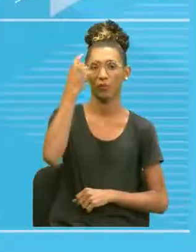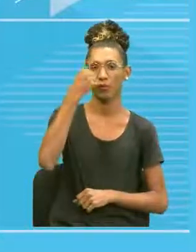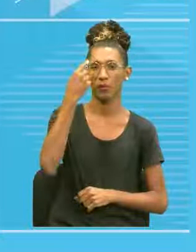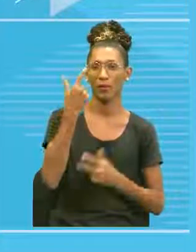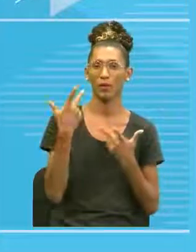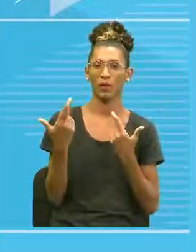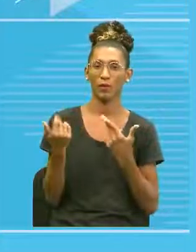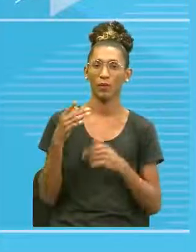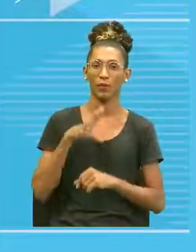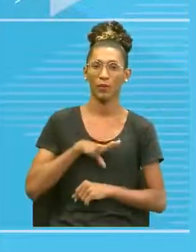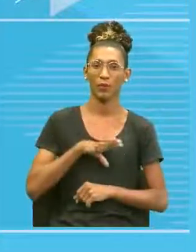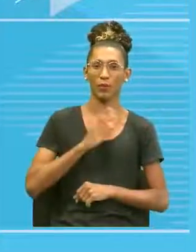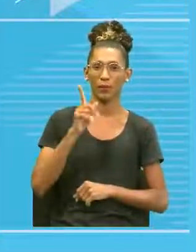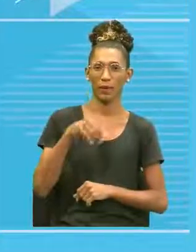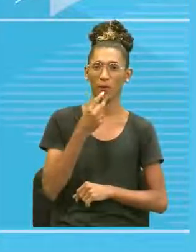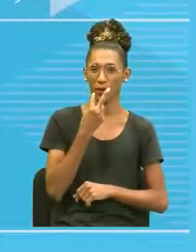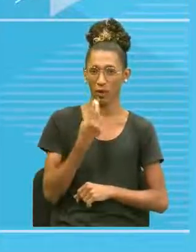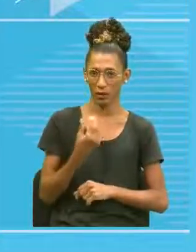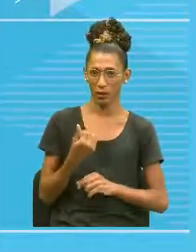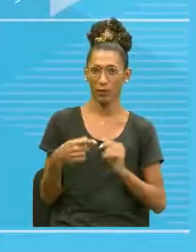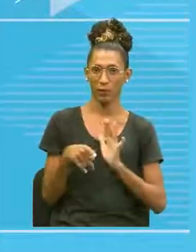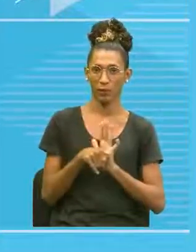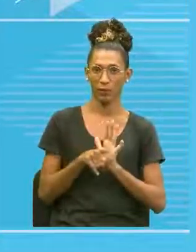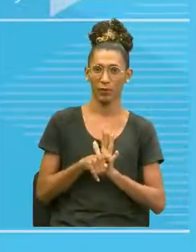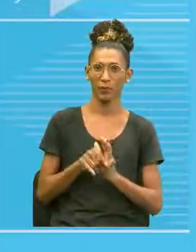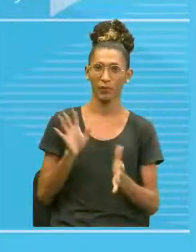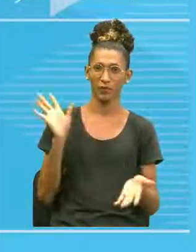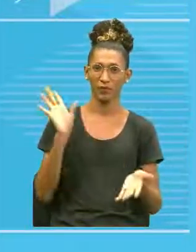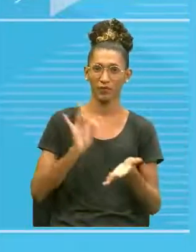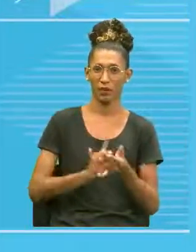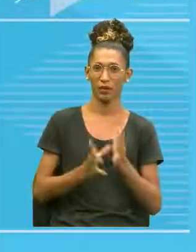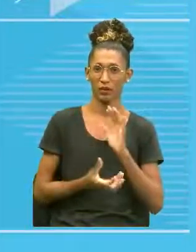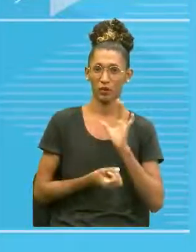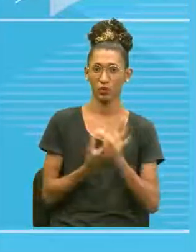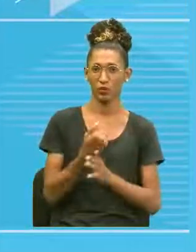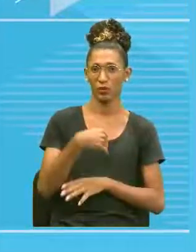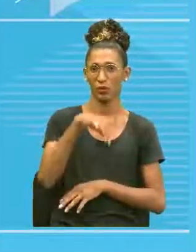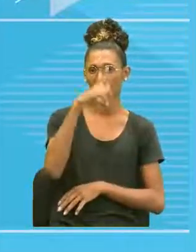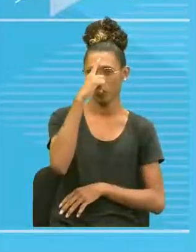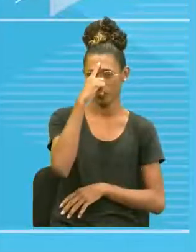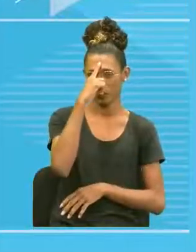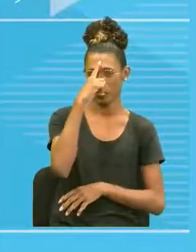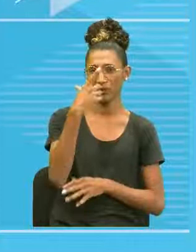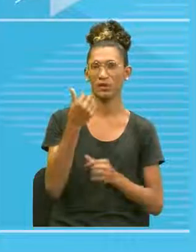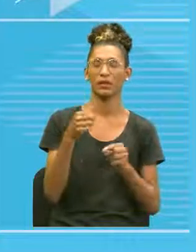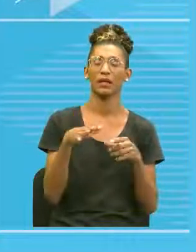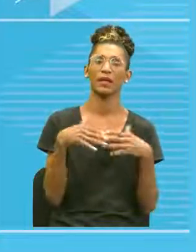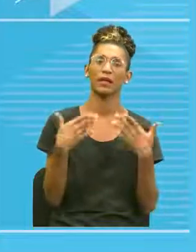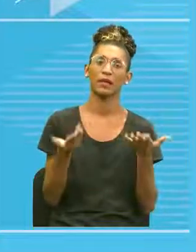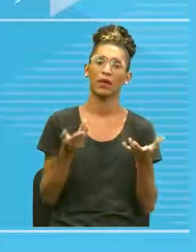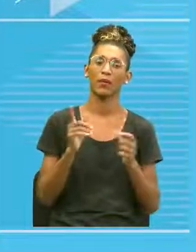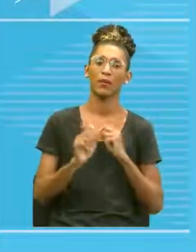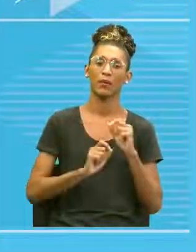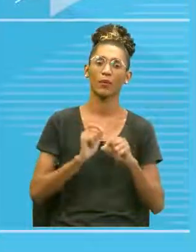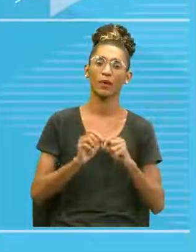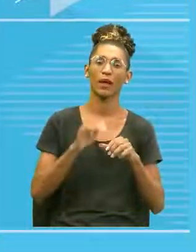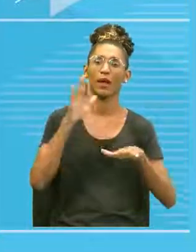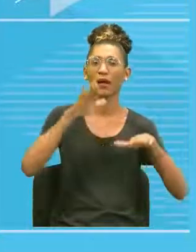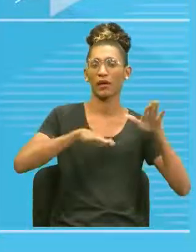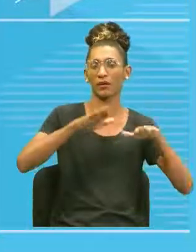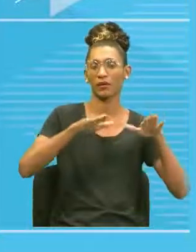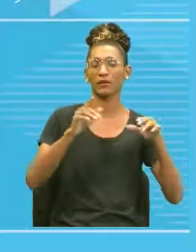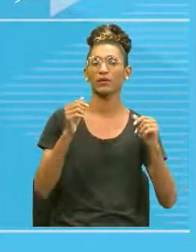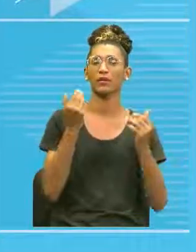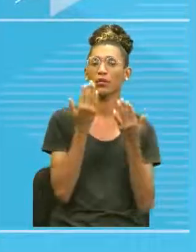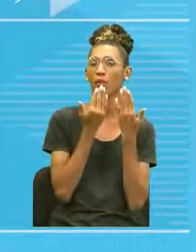português é uma língua de origem Latina deriva do latim então às vezes a gente